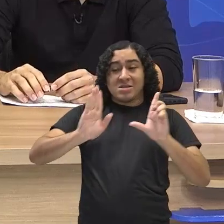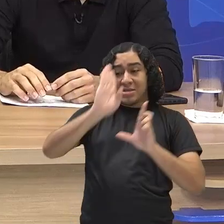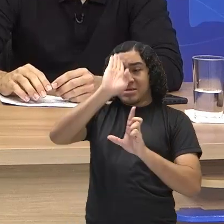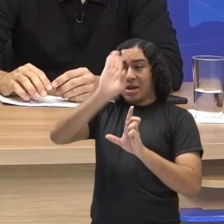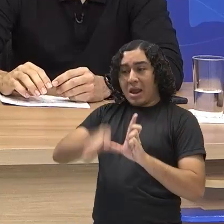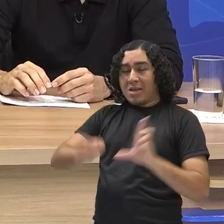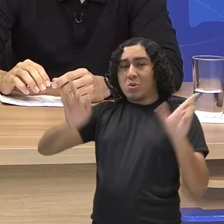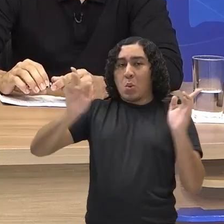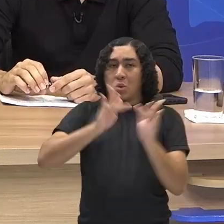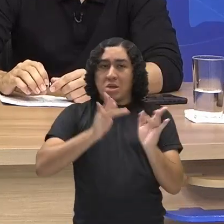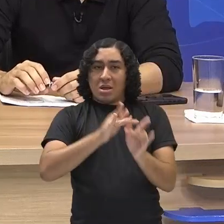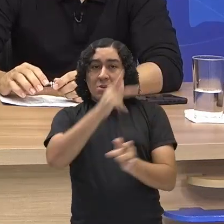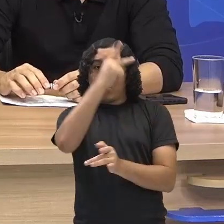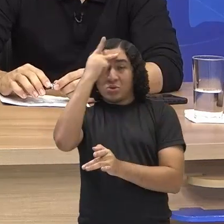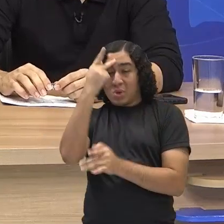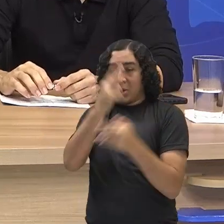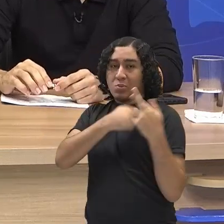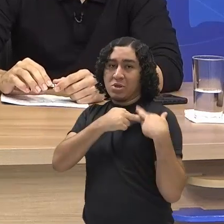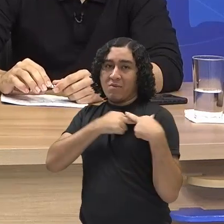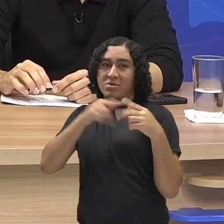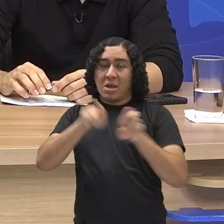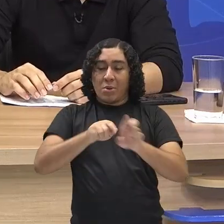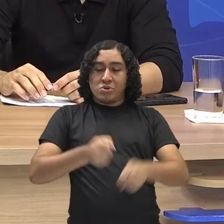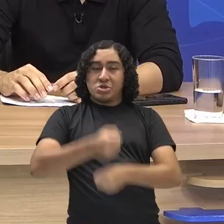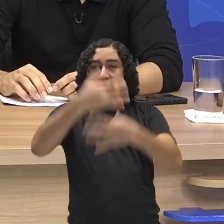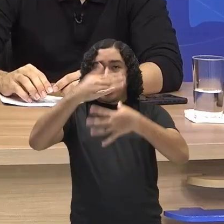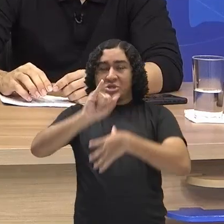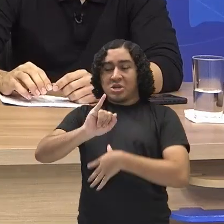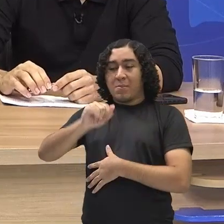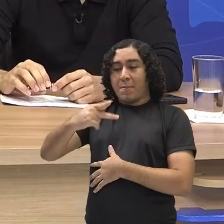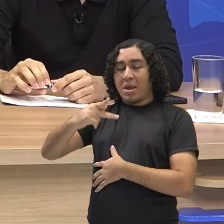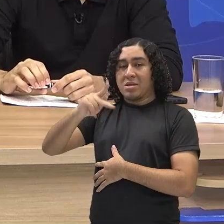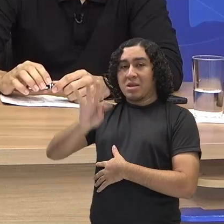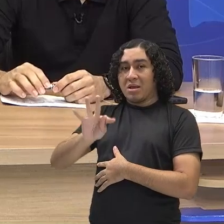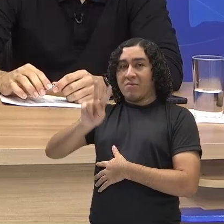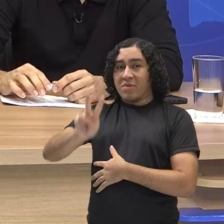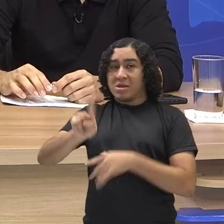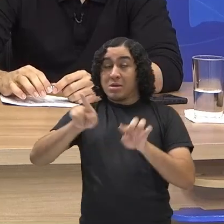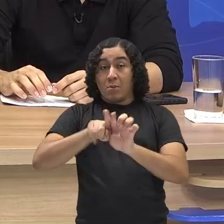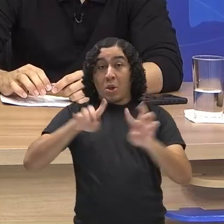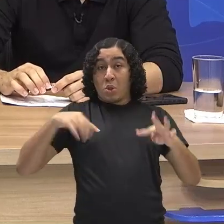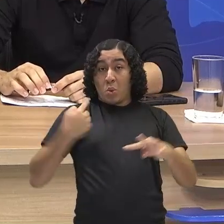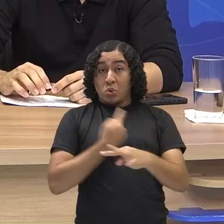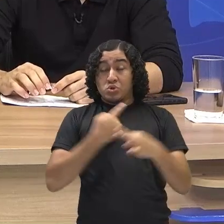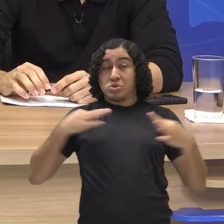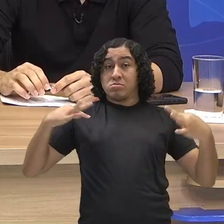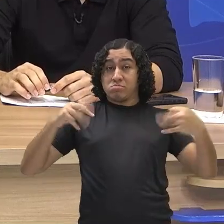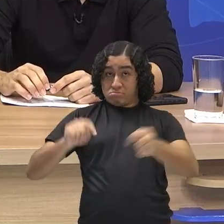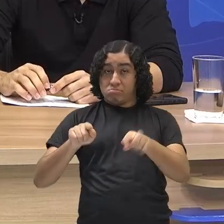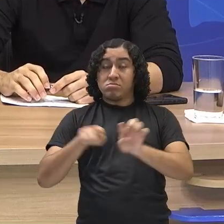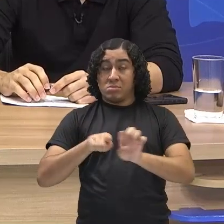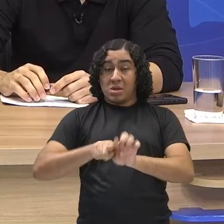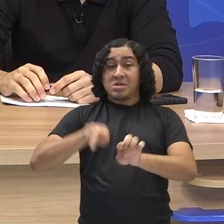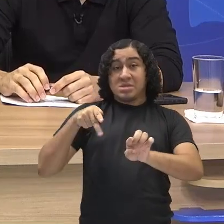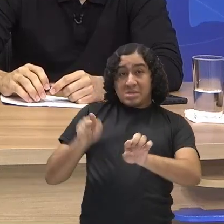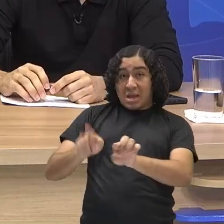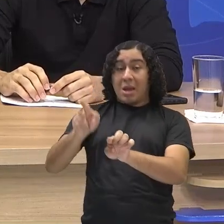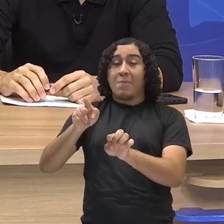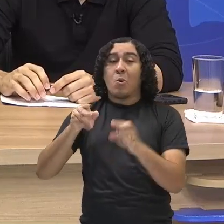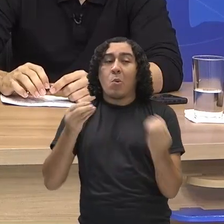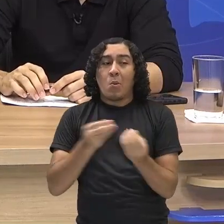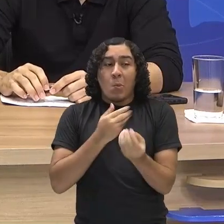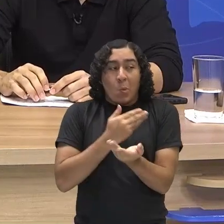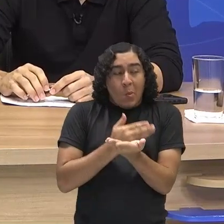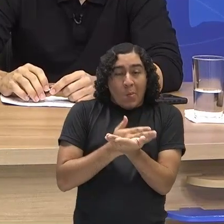para o atendente, e no chat do IPTV também, estamos todos lá, né? Sempre o nosso login começa